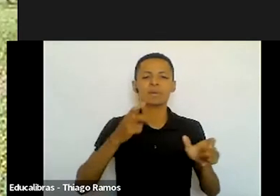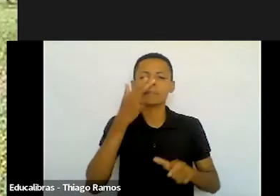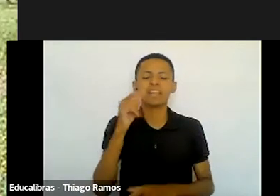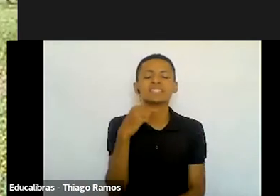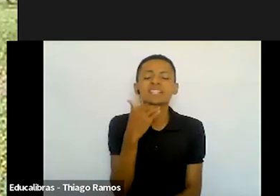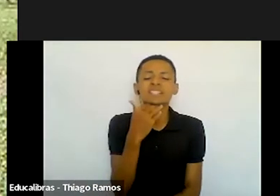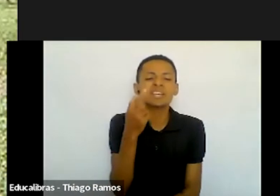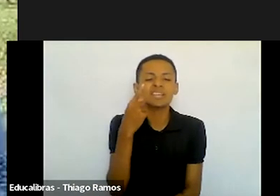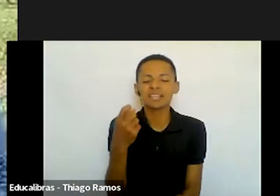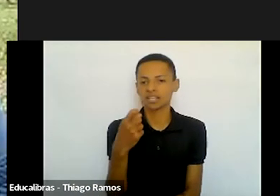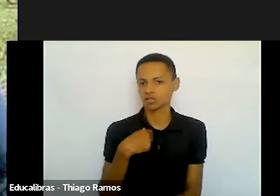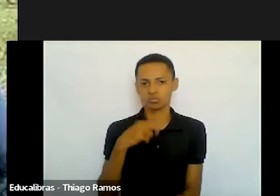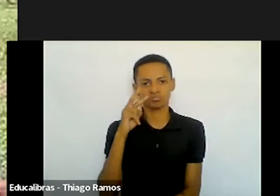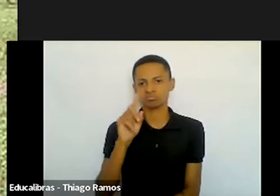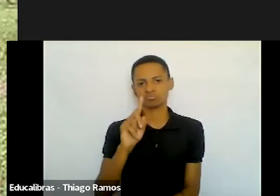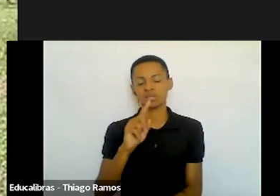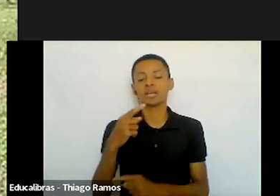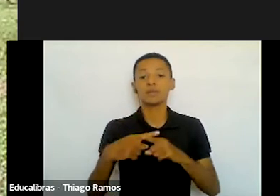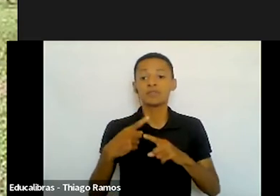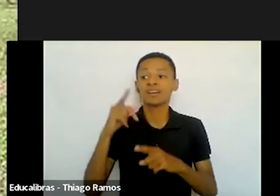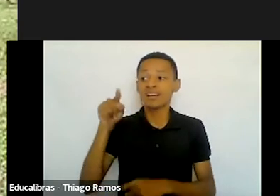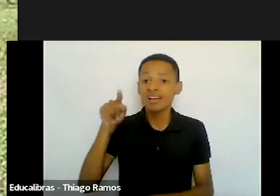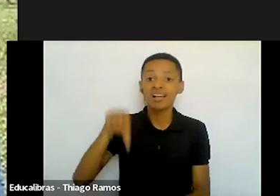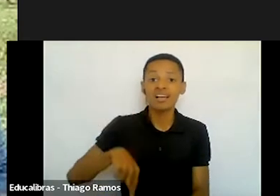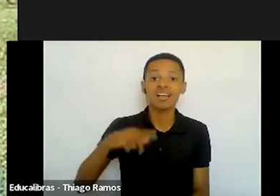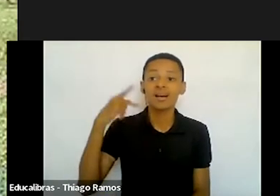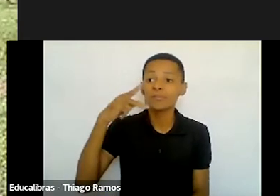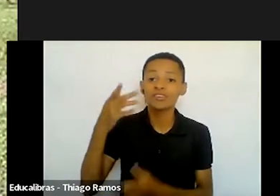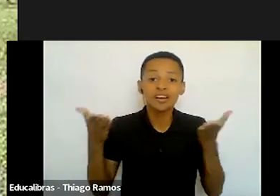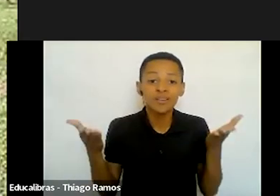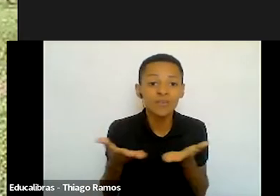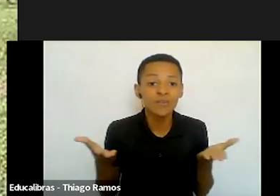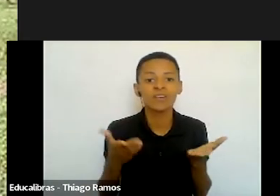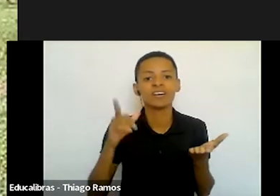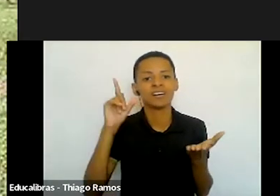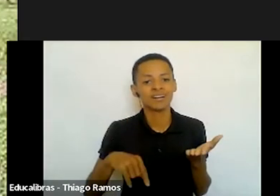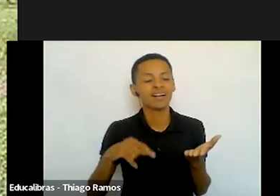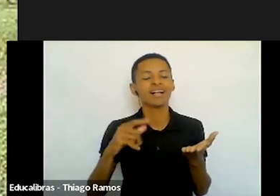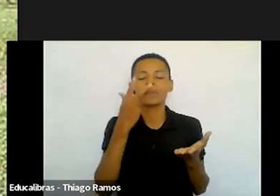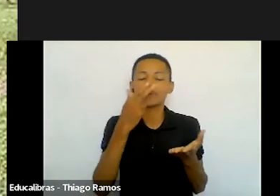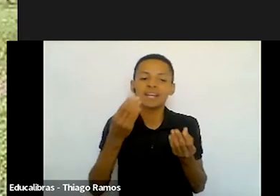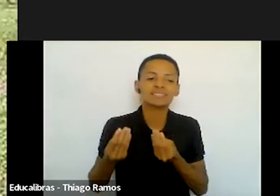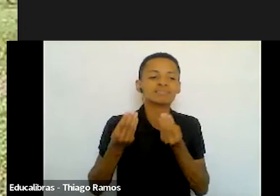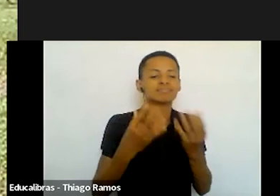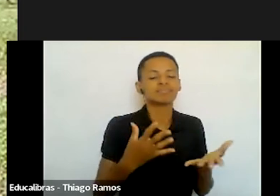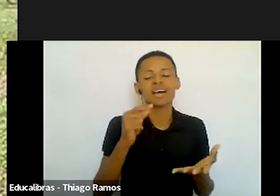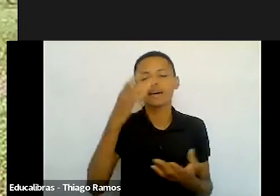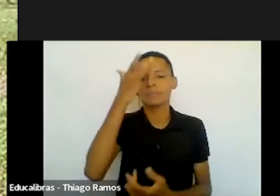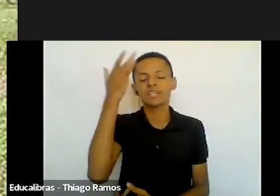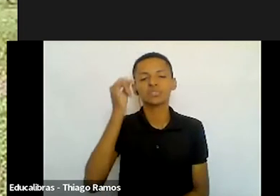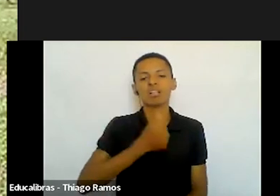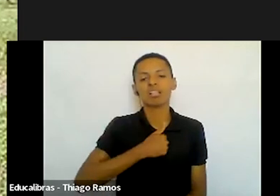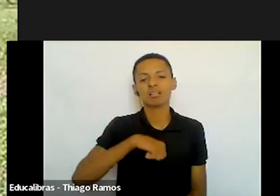desinteressadas pela política. A política atual ela causa uma desmotivação e tem